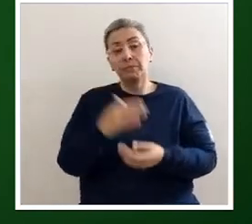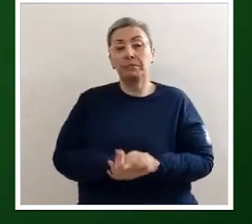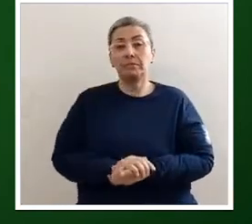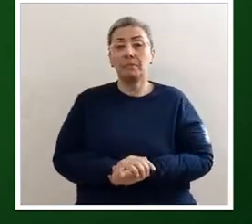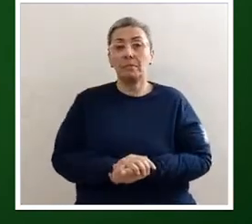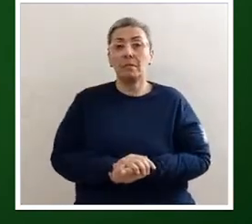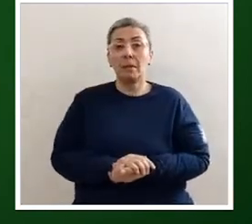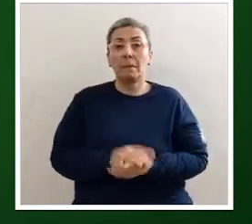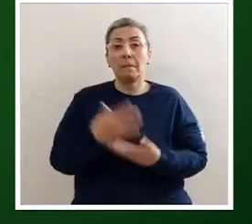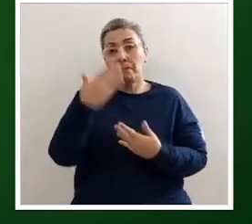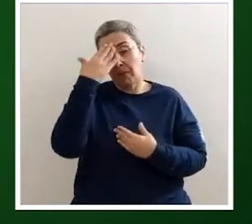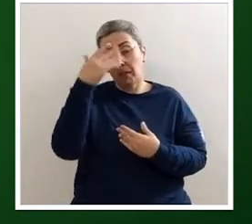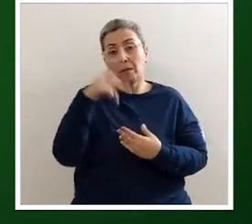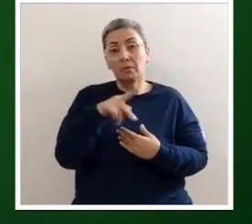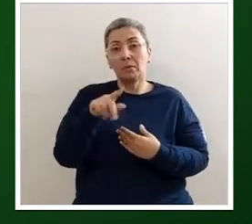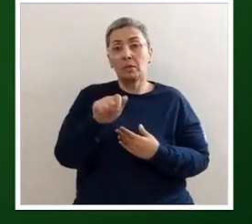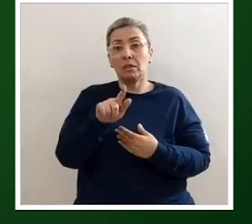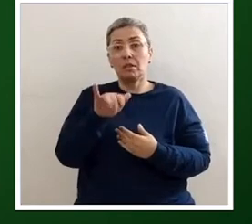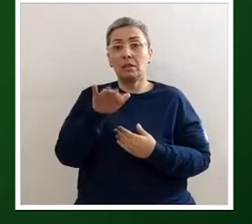obrigado